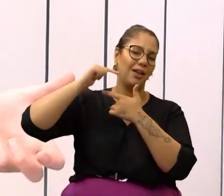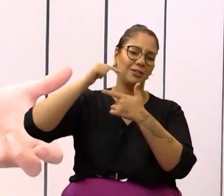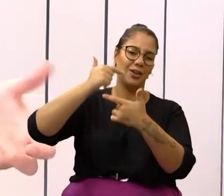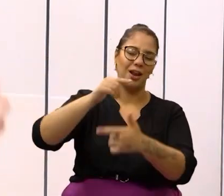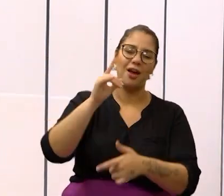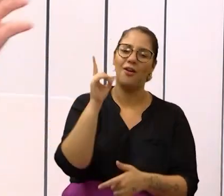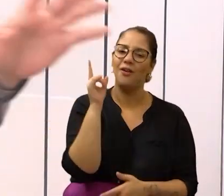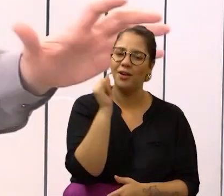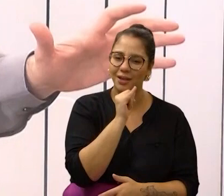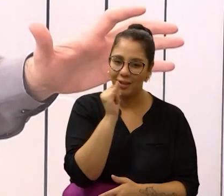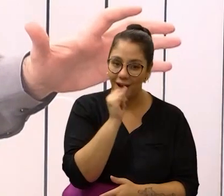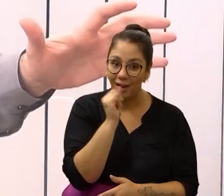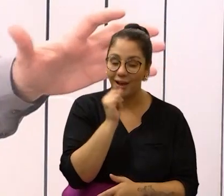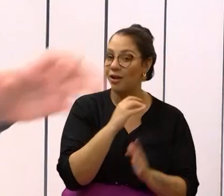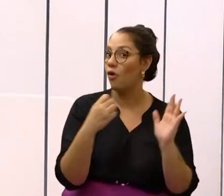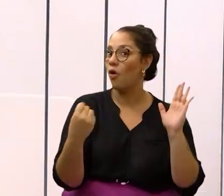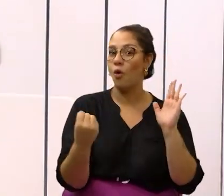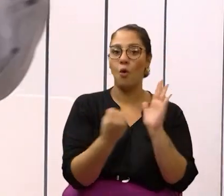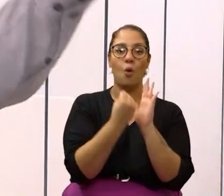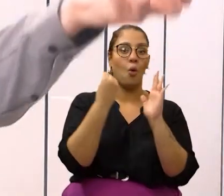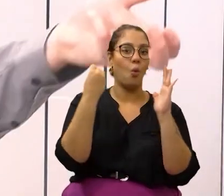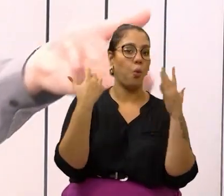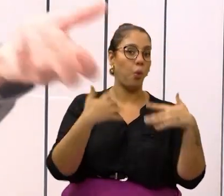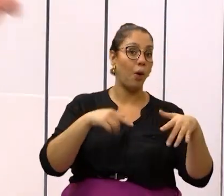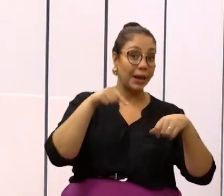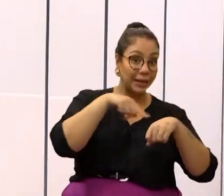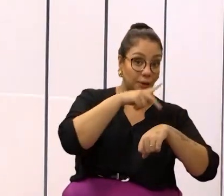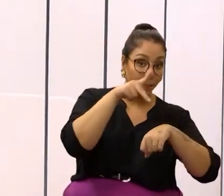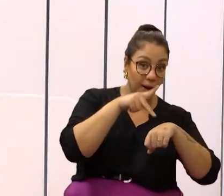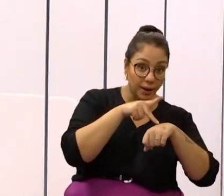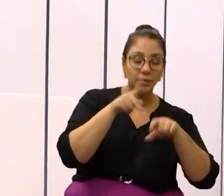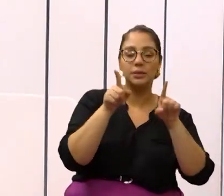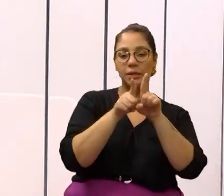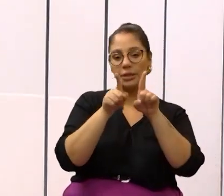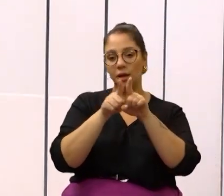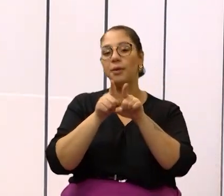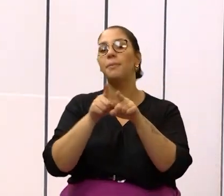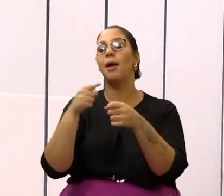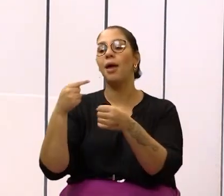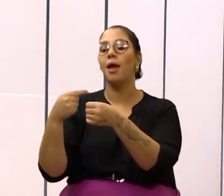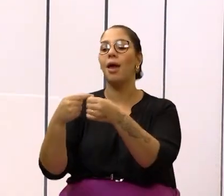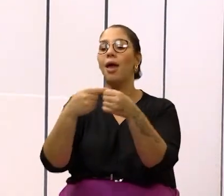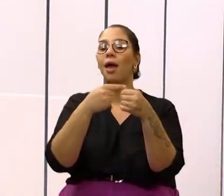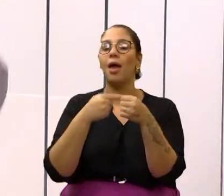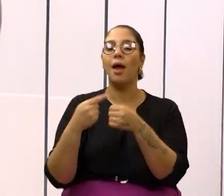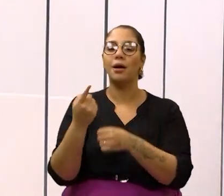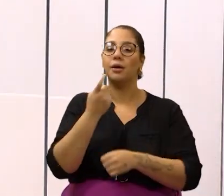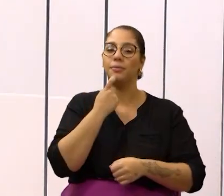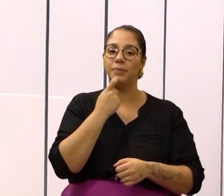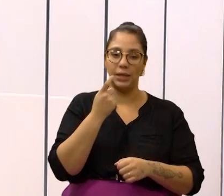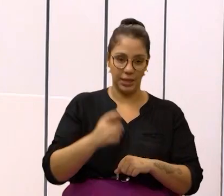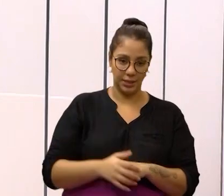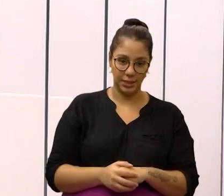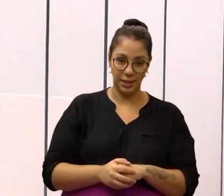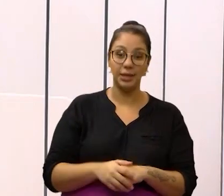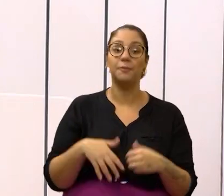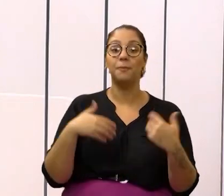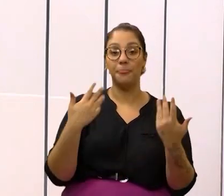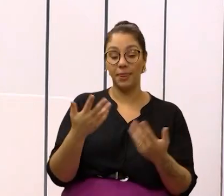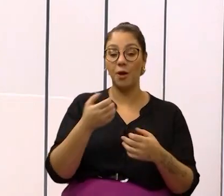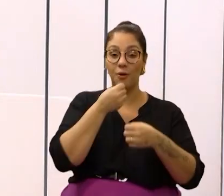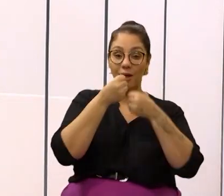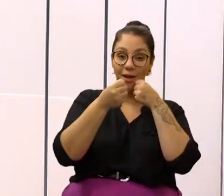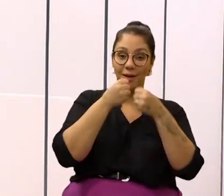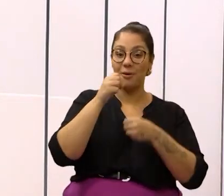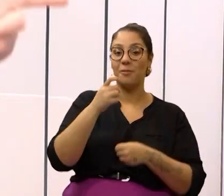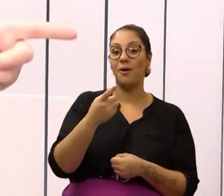tradições italianas tão marcantes tanto no país quanto na região metropolitana de Campinas. A repórter